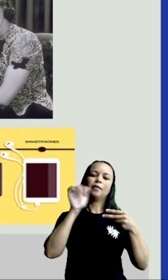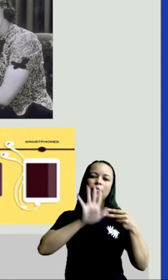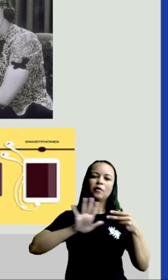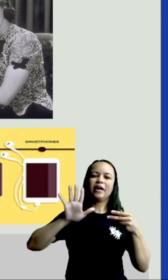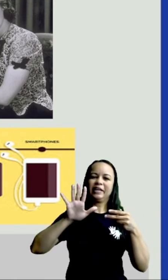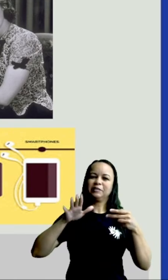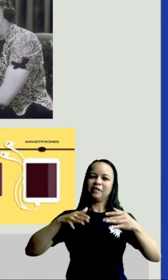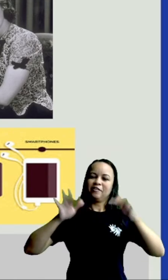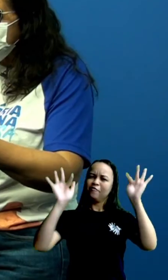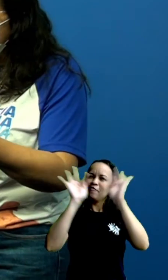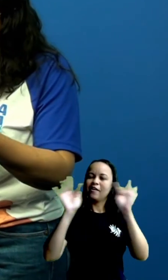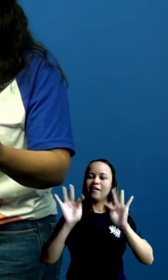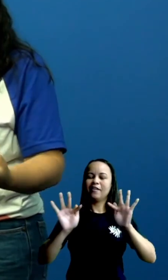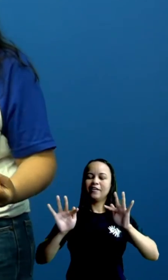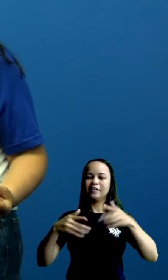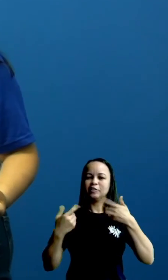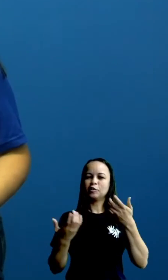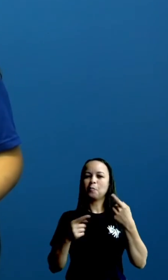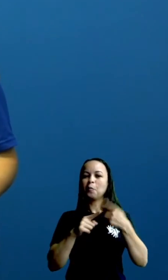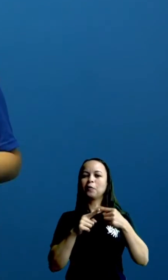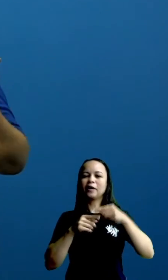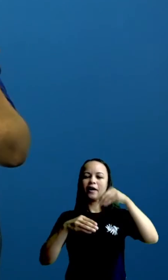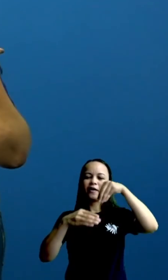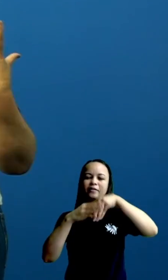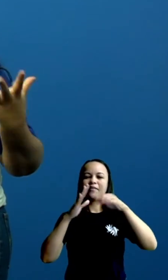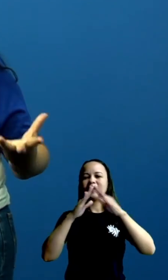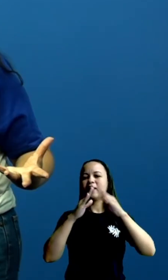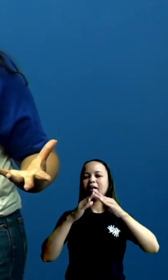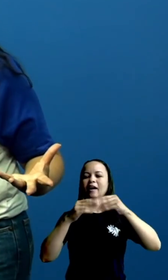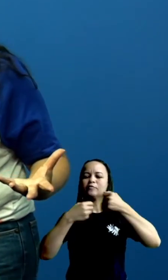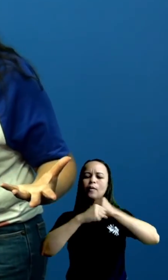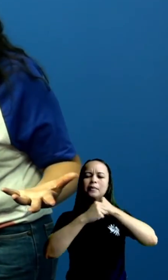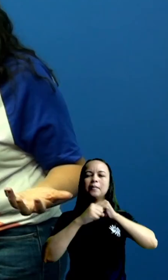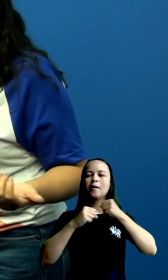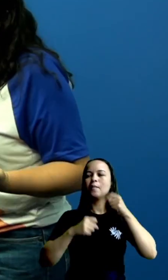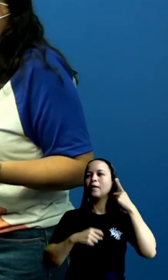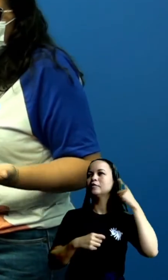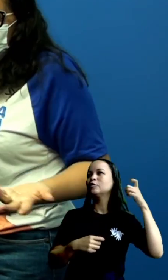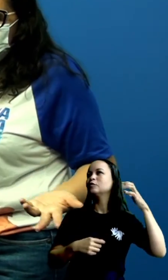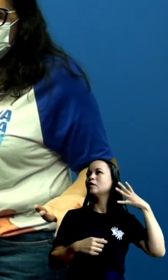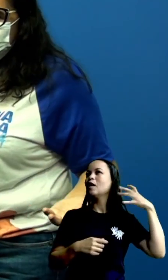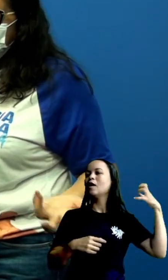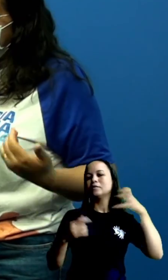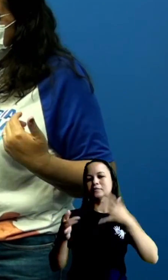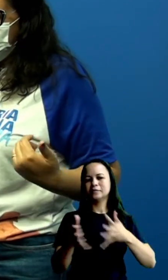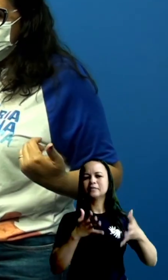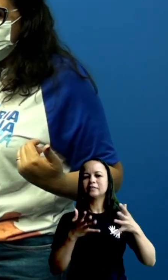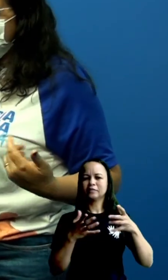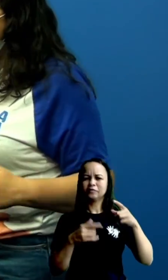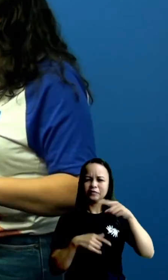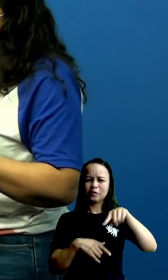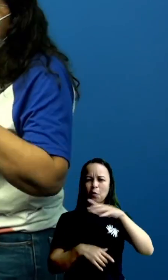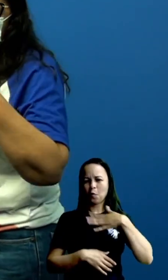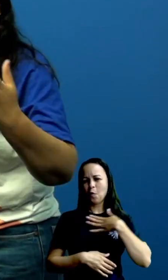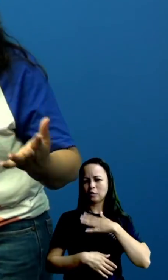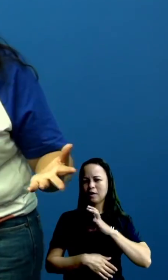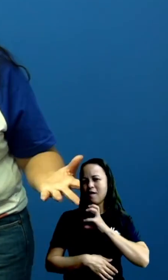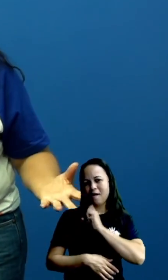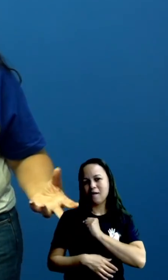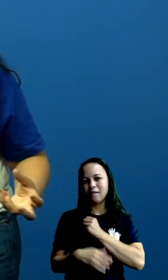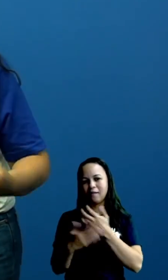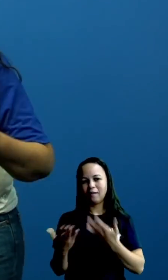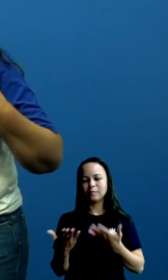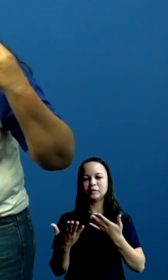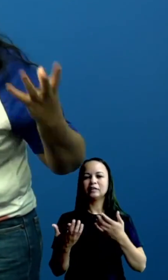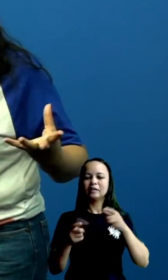a super feliz porque agora ela vai fazer as coisas em casa escutando a música né quem não gosta que eu amo né a gente